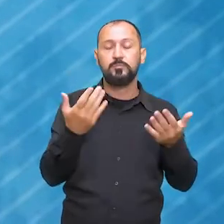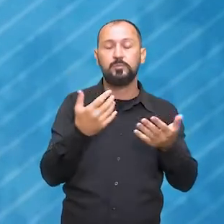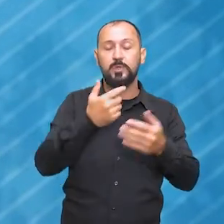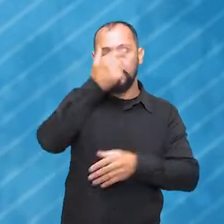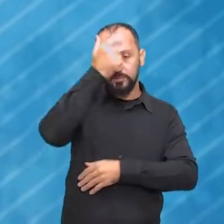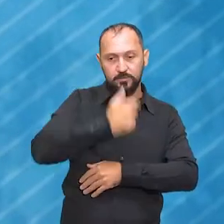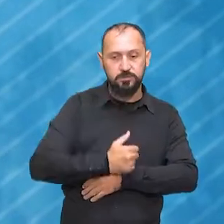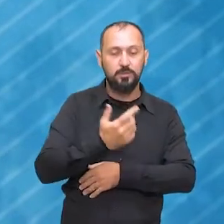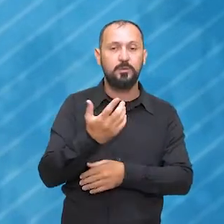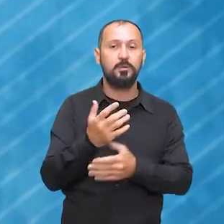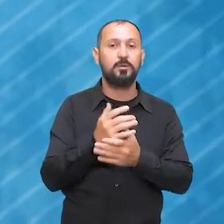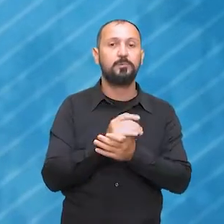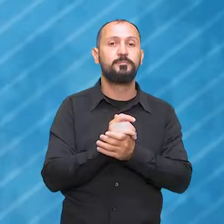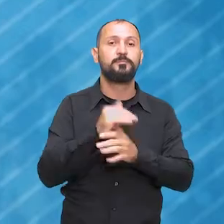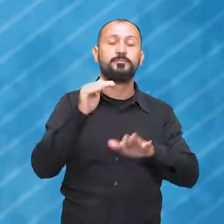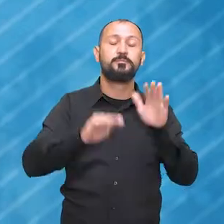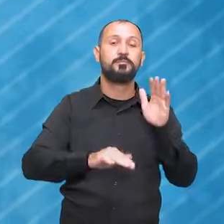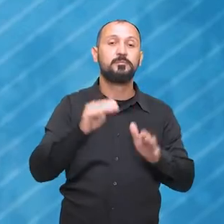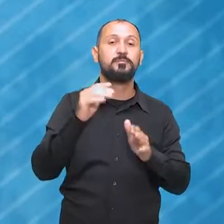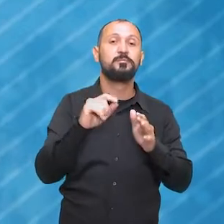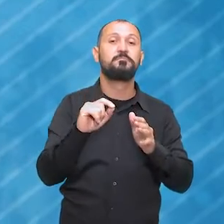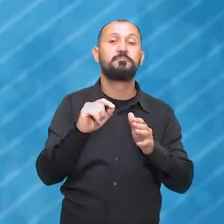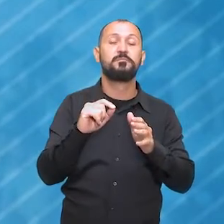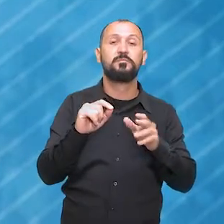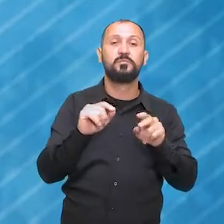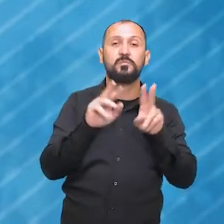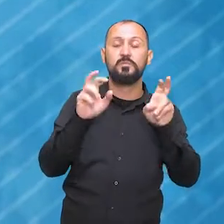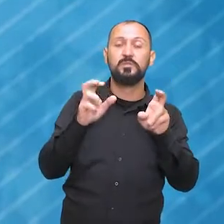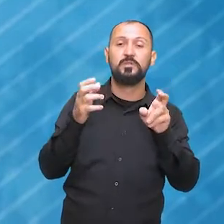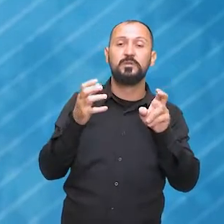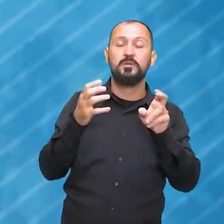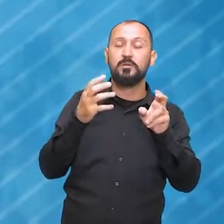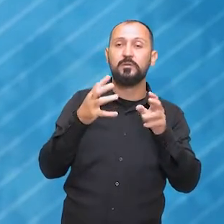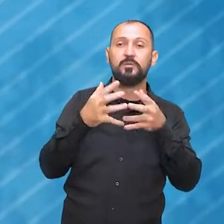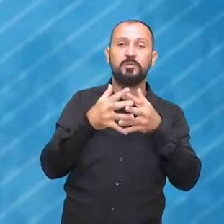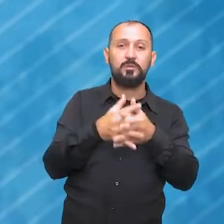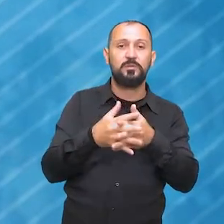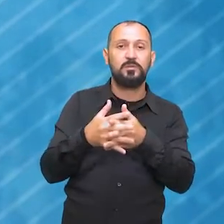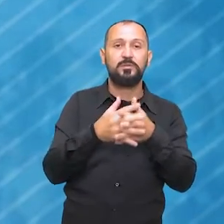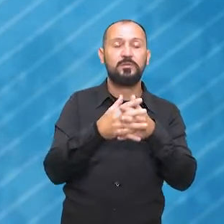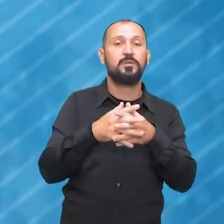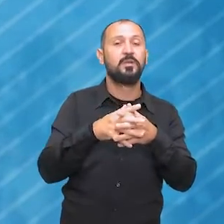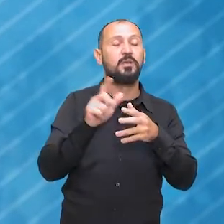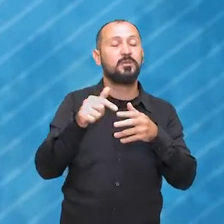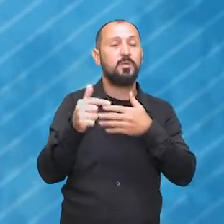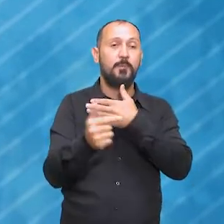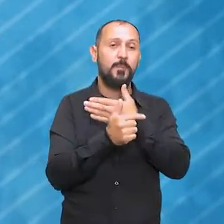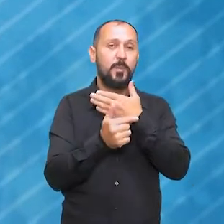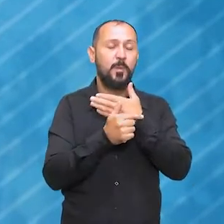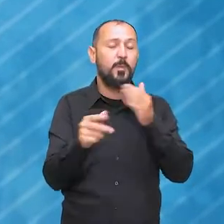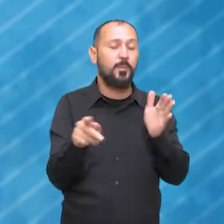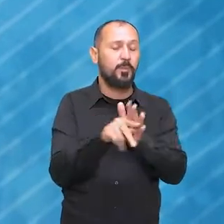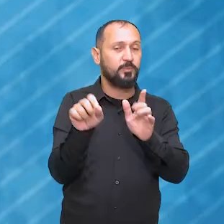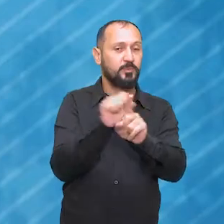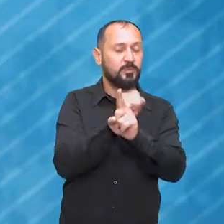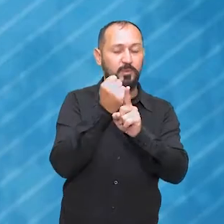ou enfim, não é daquela pessoa, ainda que às vezes se pareça que os assuntos se confundem, mas não é. Esse é o papel, sim,